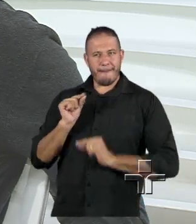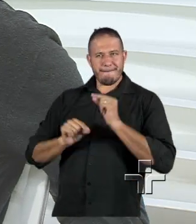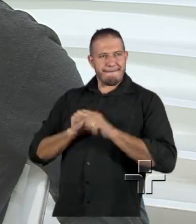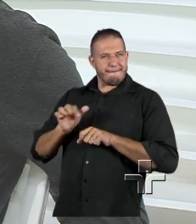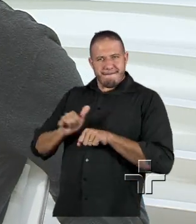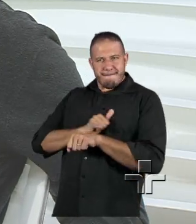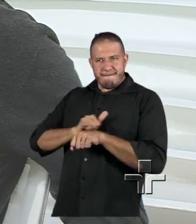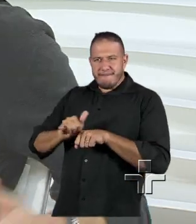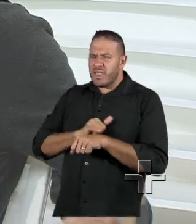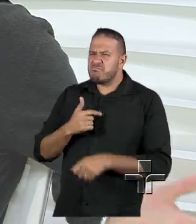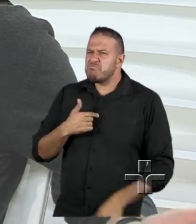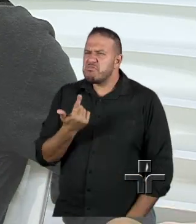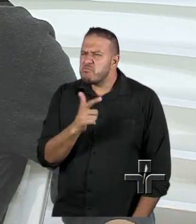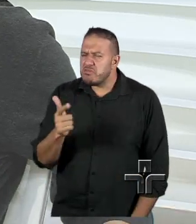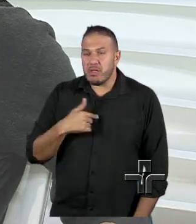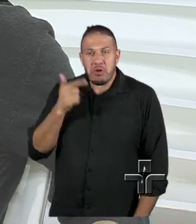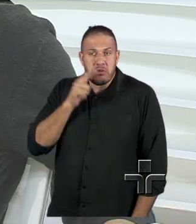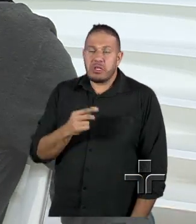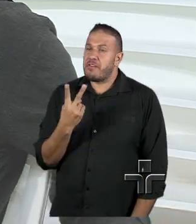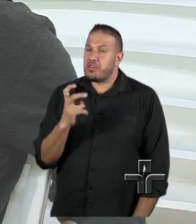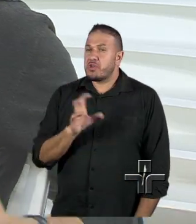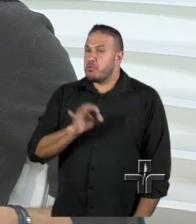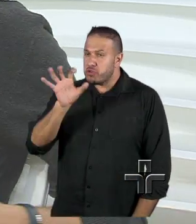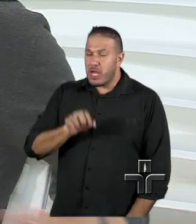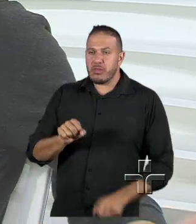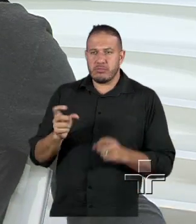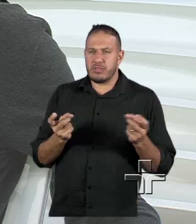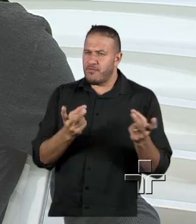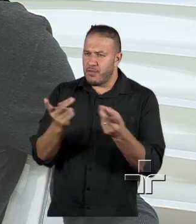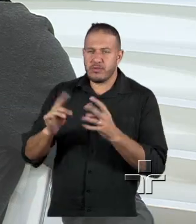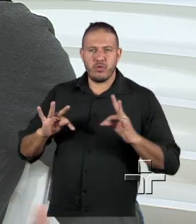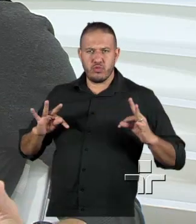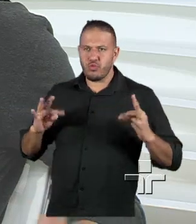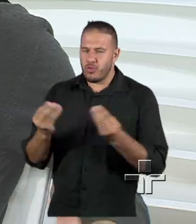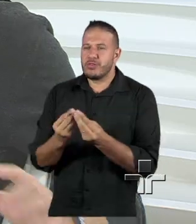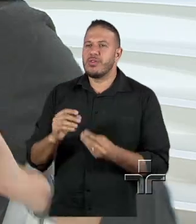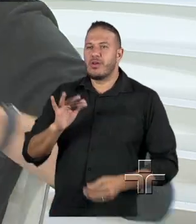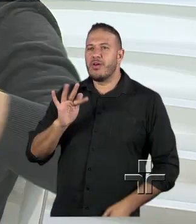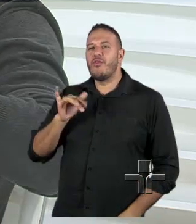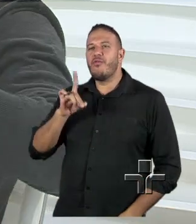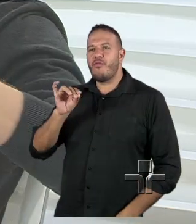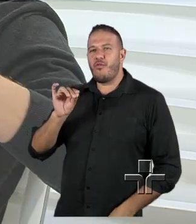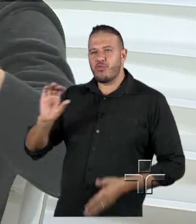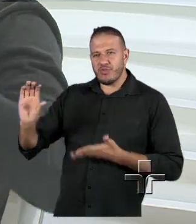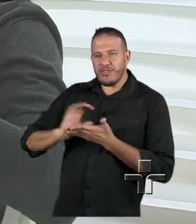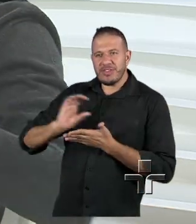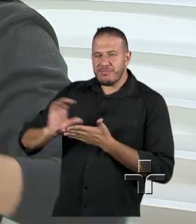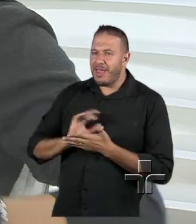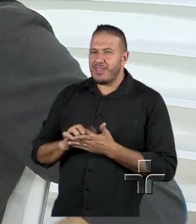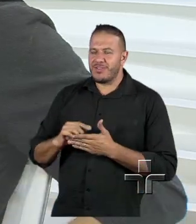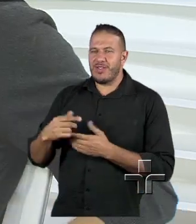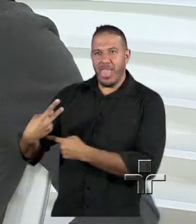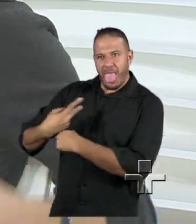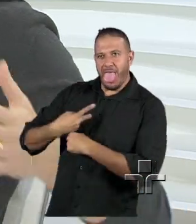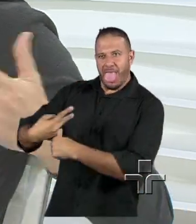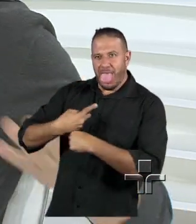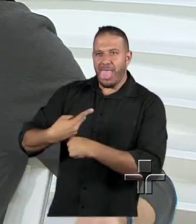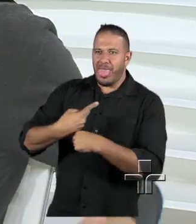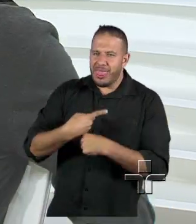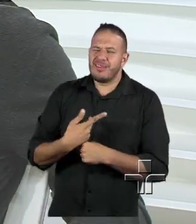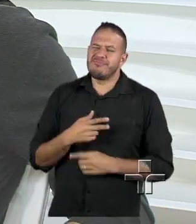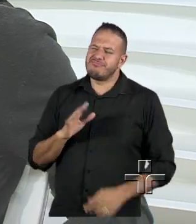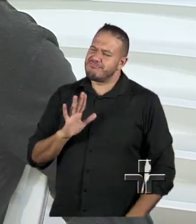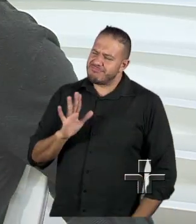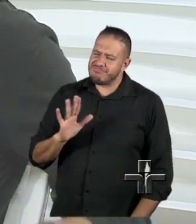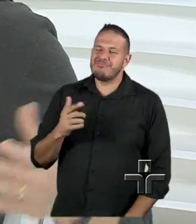hoje para ter 25% do mercado. Os fundos todos nos procuram, eu tenho já um e-mail bacana para responder, conversamos